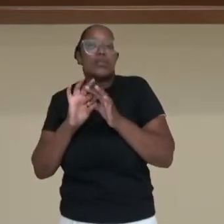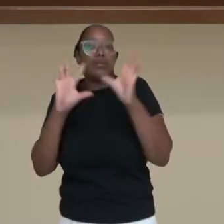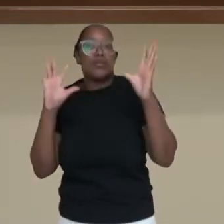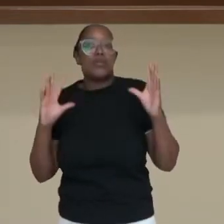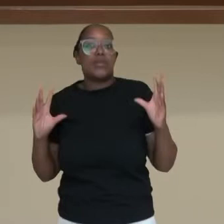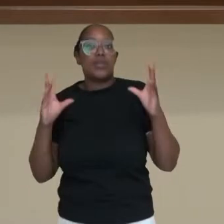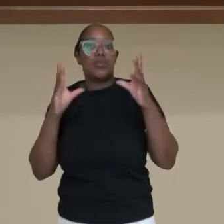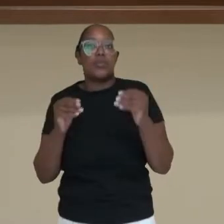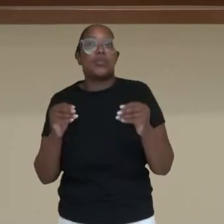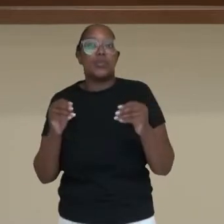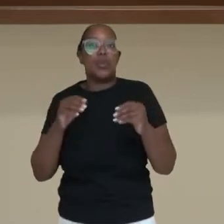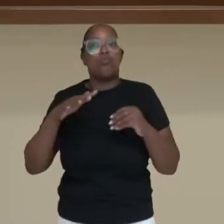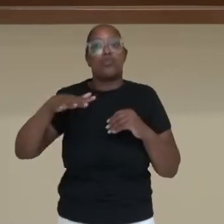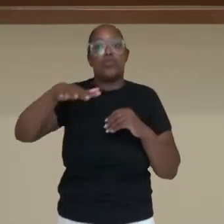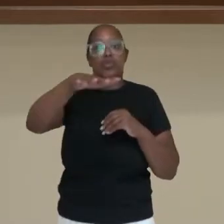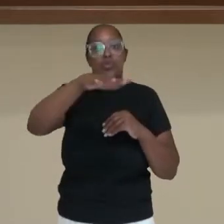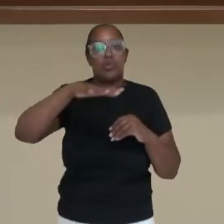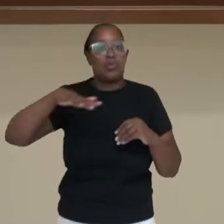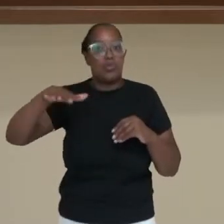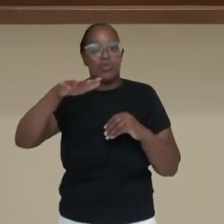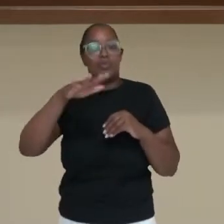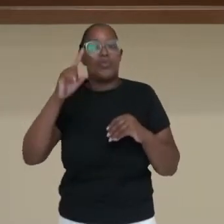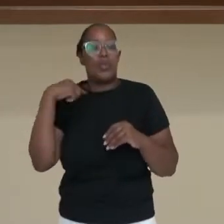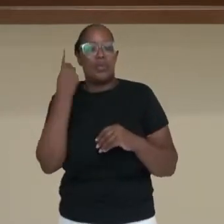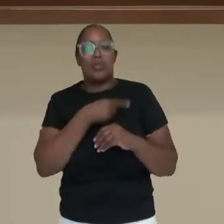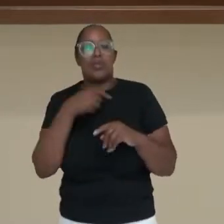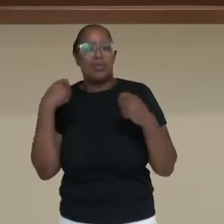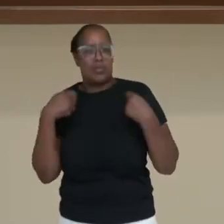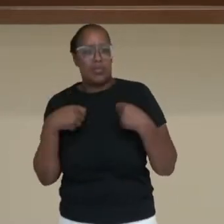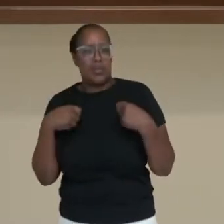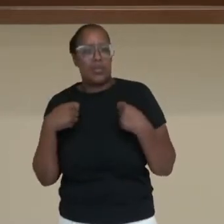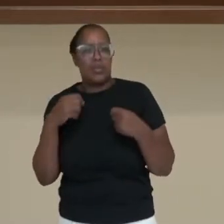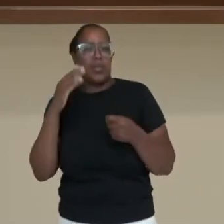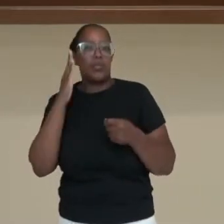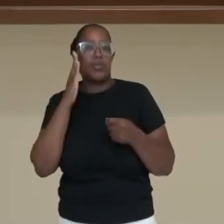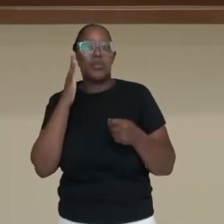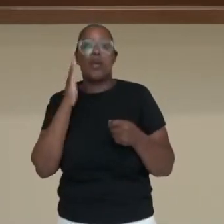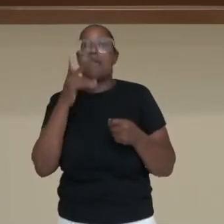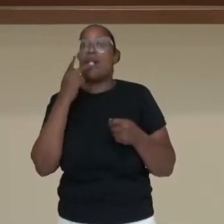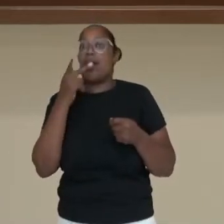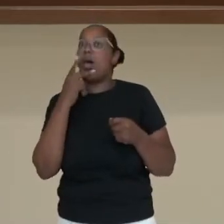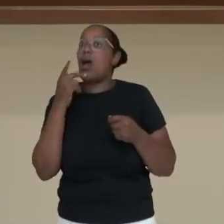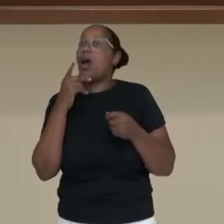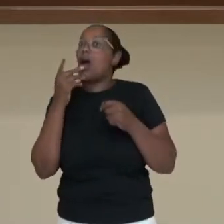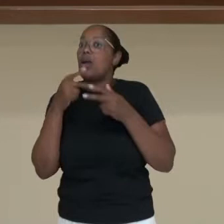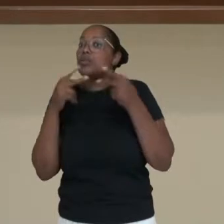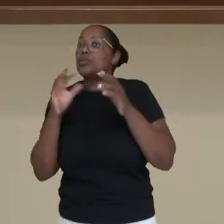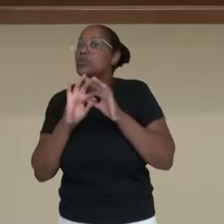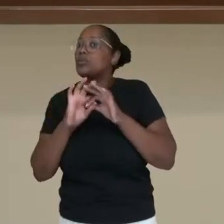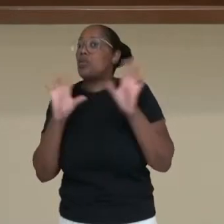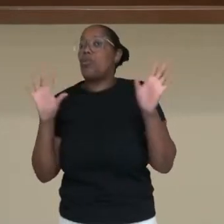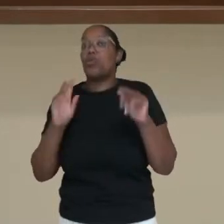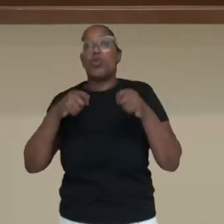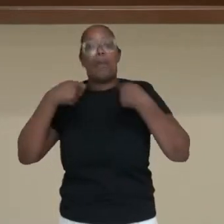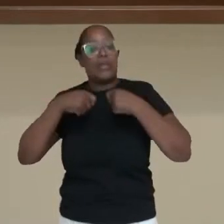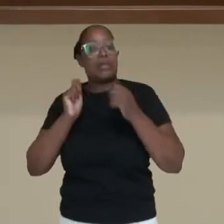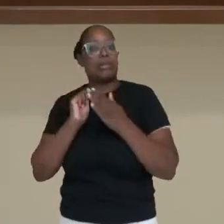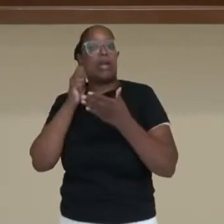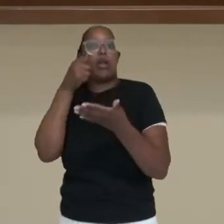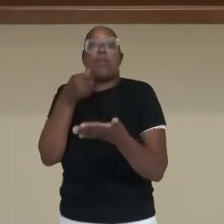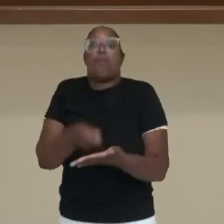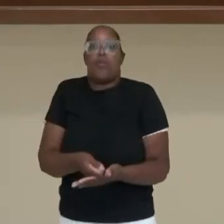mais genérica. Nós temos que nos importar e não impor ao outro aquilo que eu sou. Isso pode